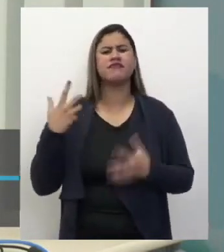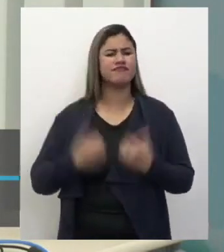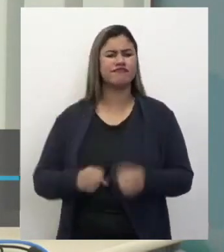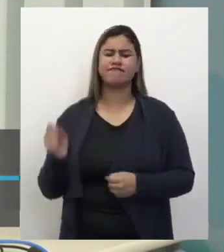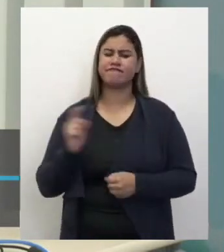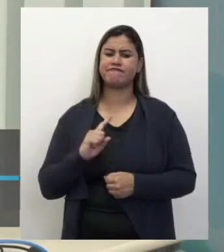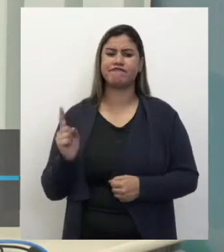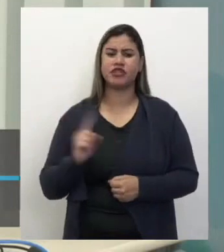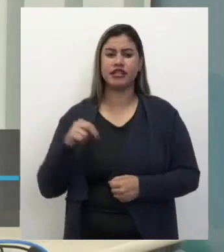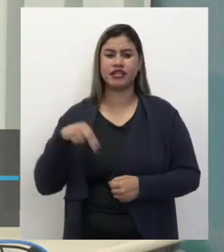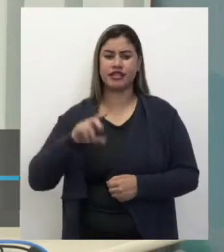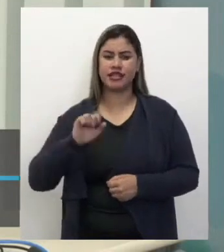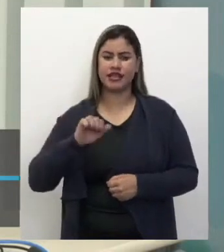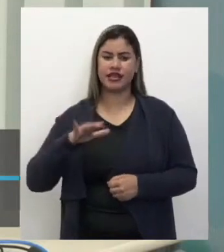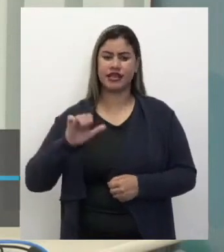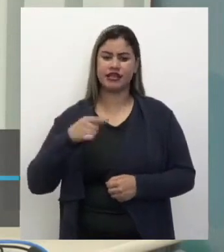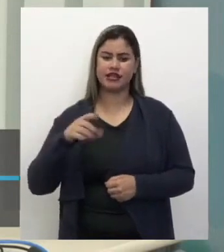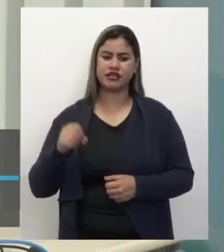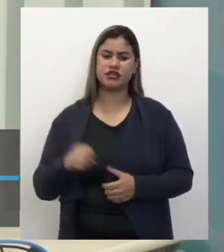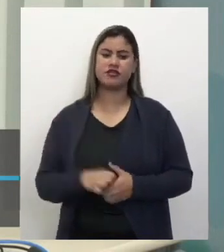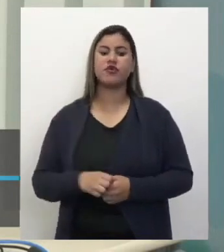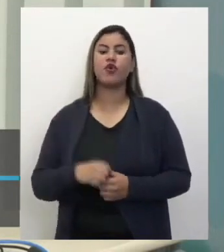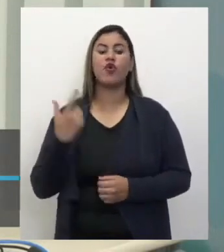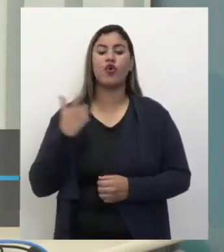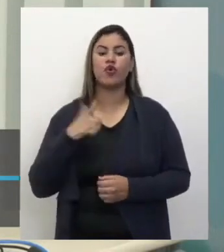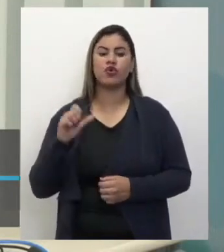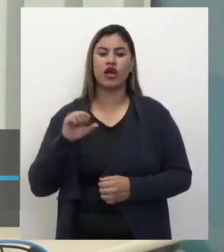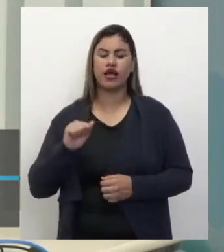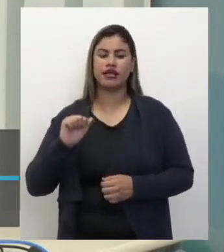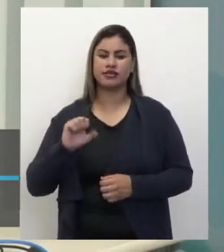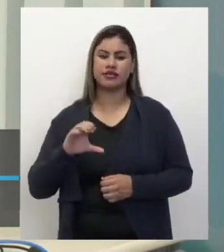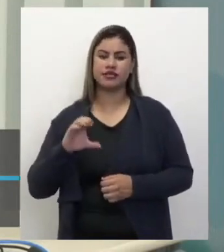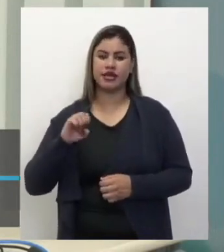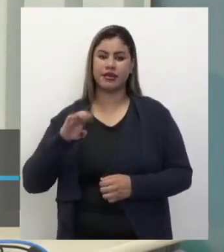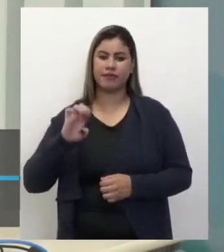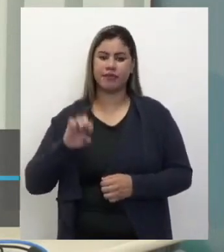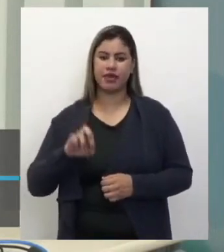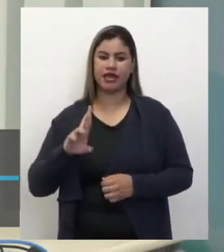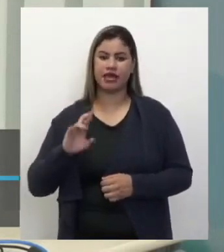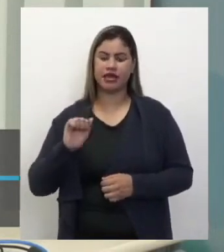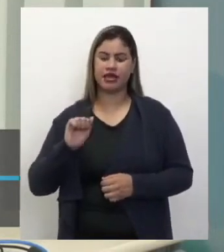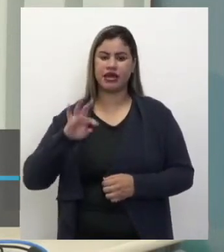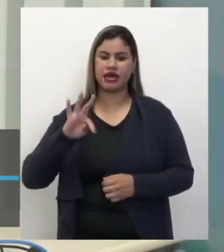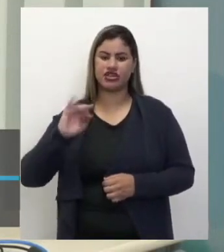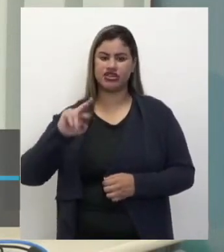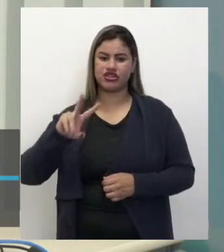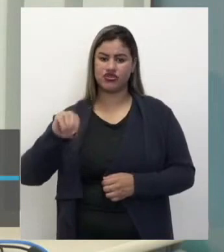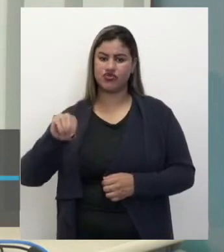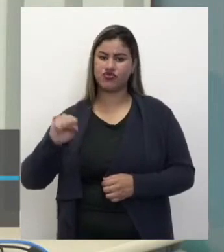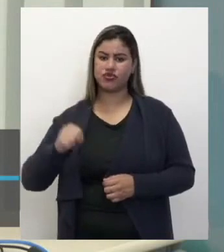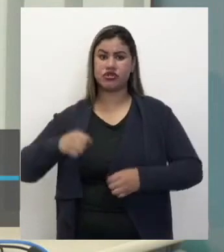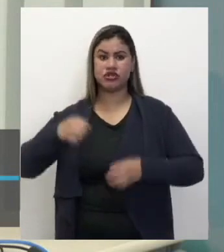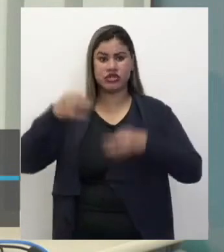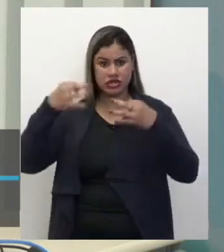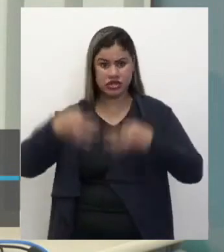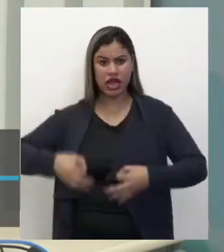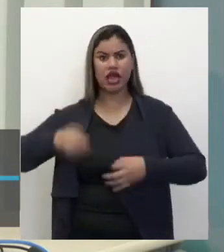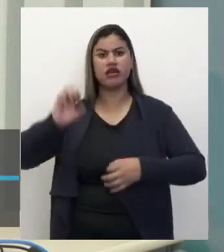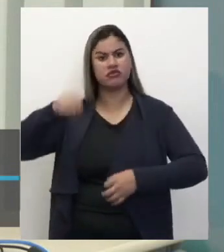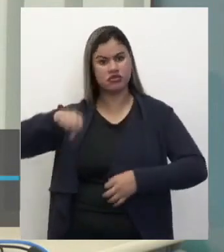comentei com vocês na aula passada, os asseverativos, que é aqueles que dão a ideia de confirma, né? Ah, sim, com